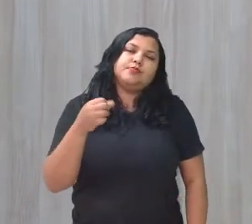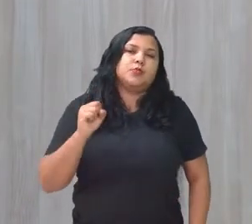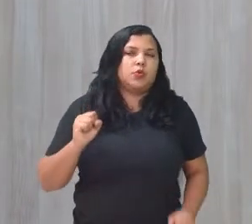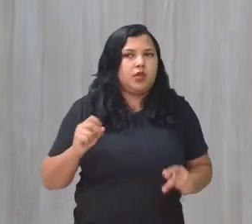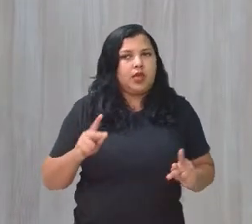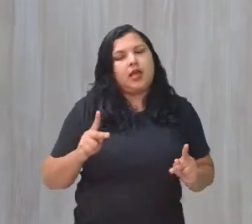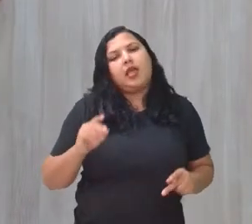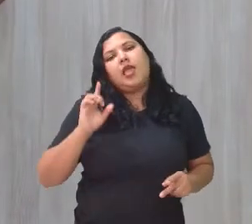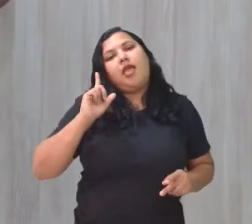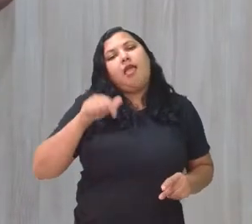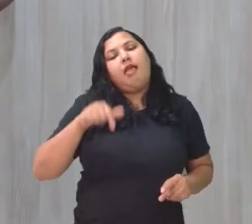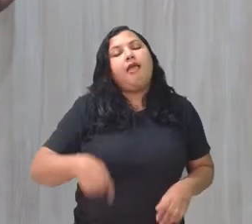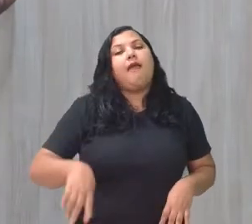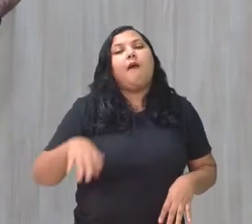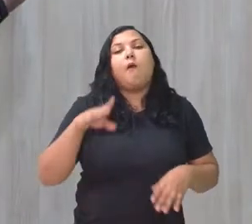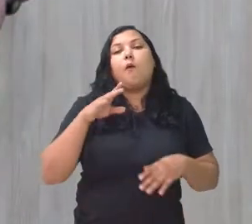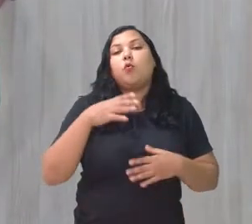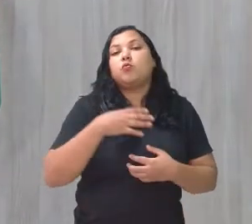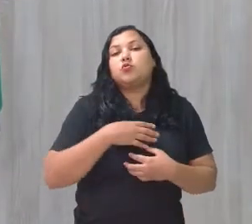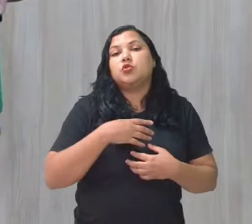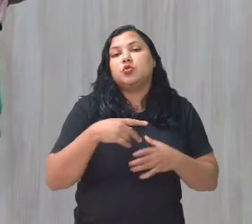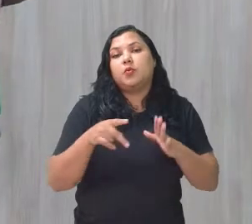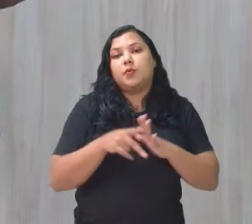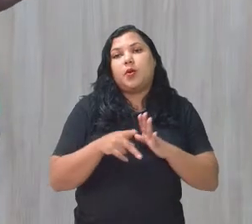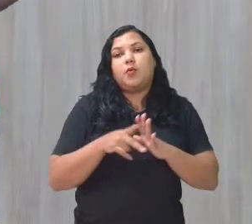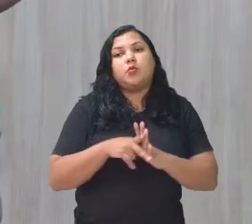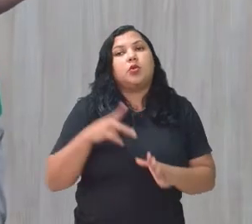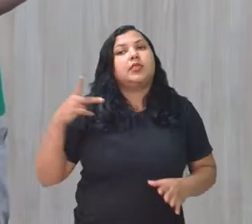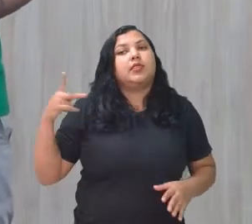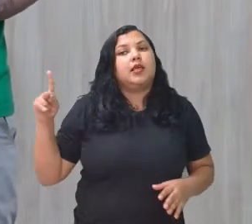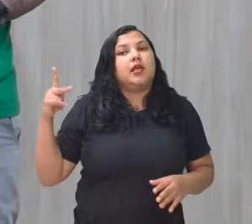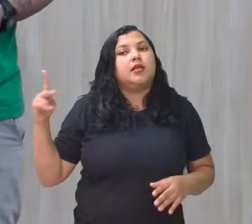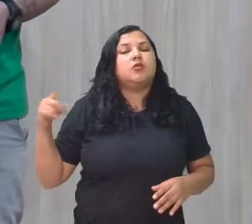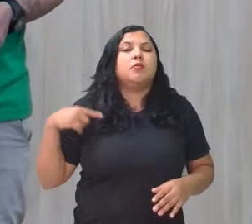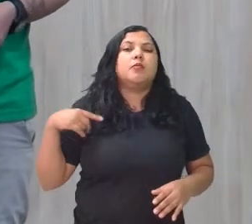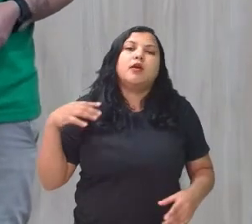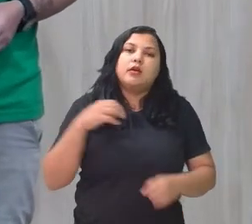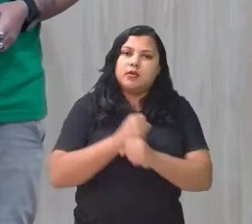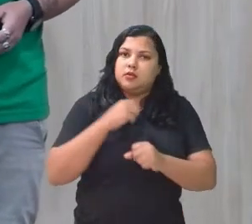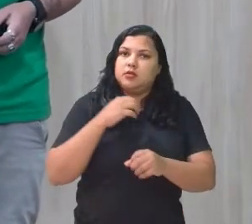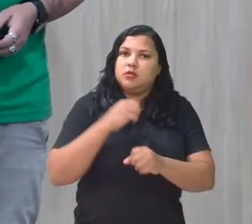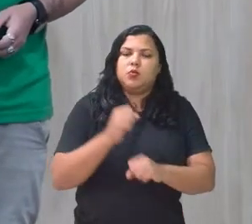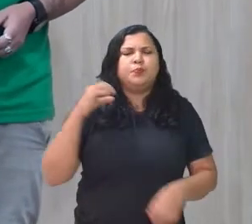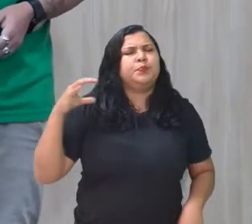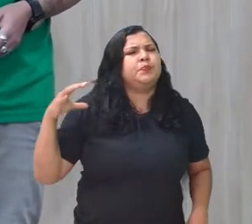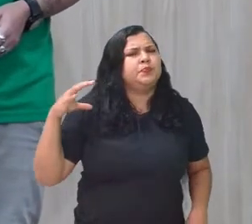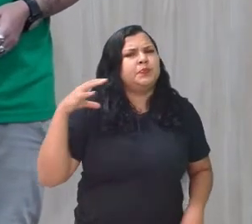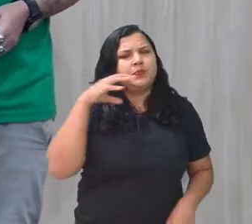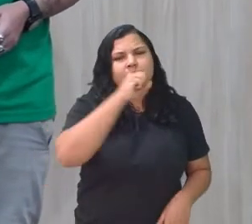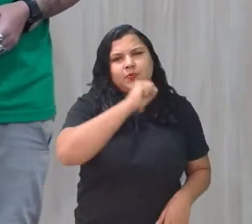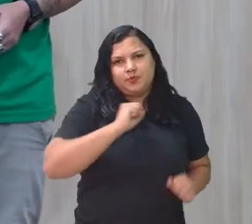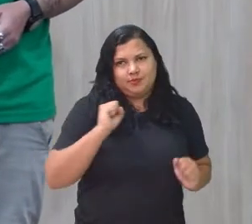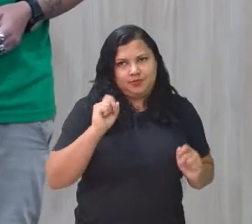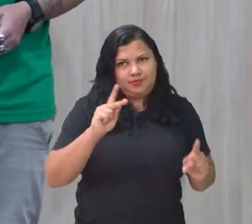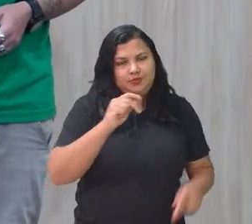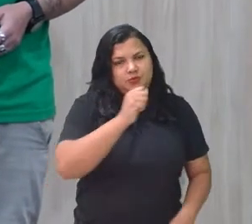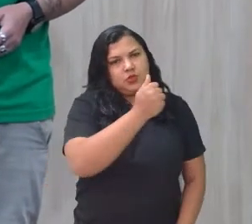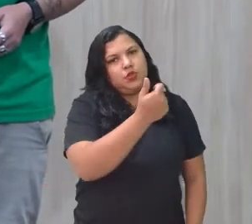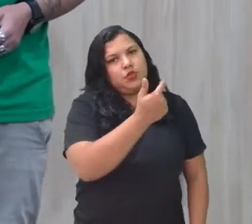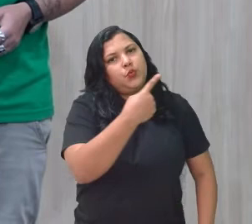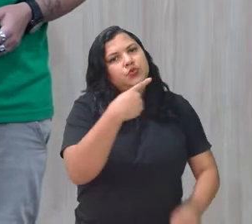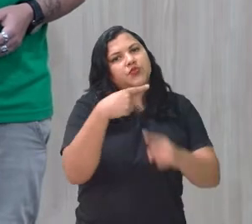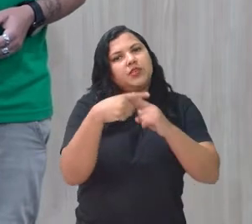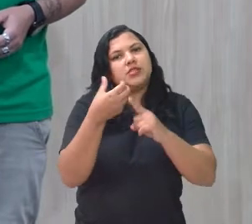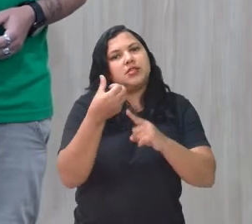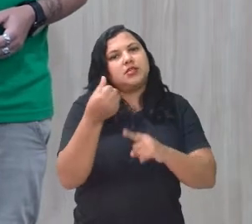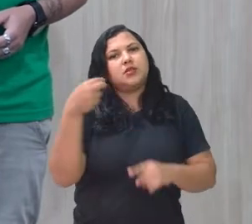certo? É o método que a gente encontra, que eles encontram para fazer o cálculo de maneira bem rápida. Olha, pega o 12 e multiplica